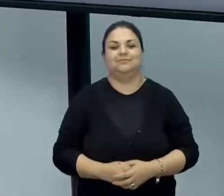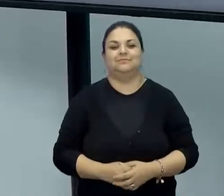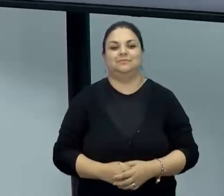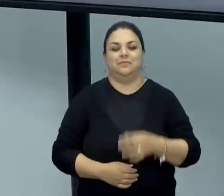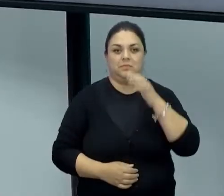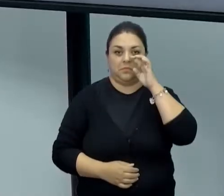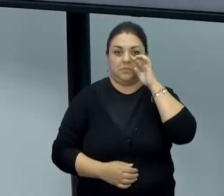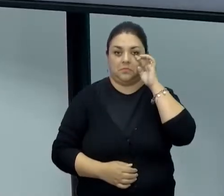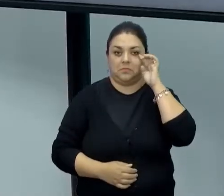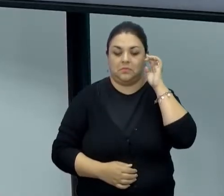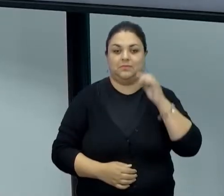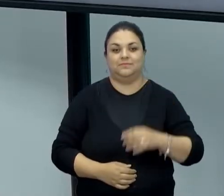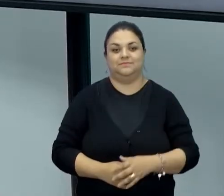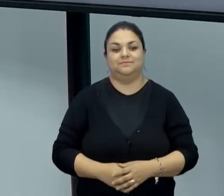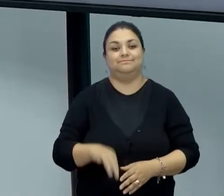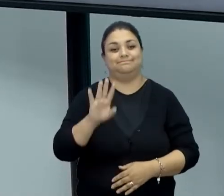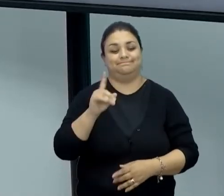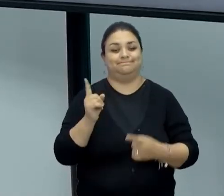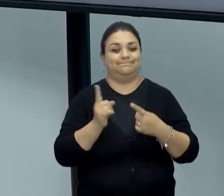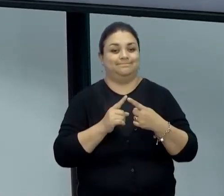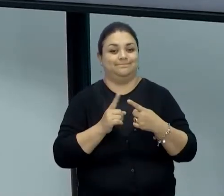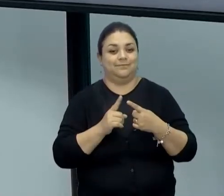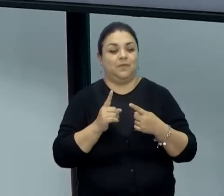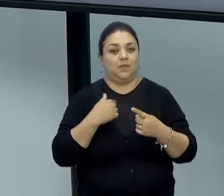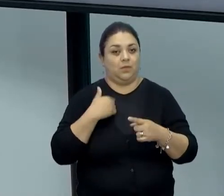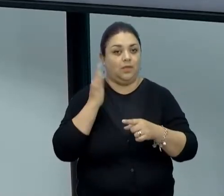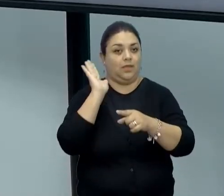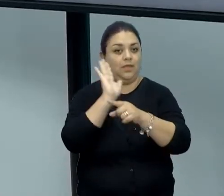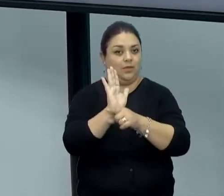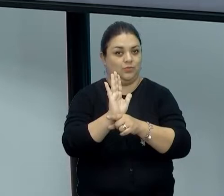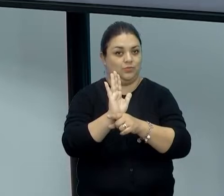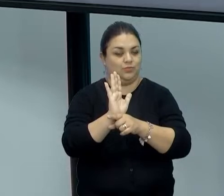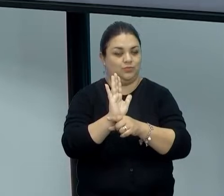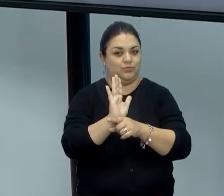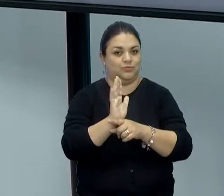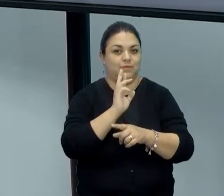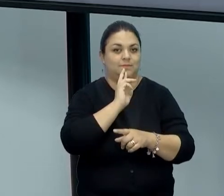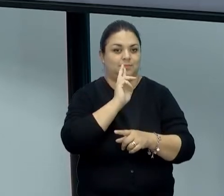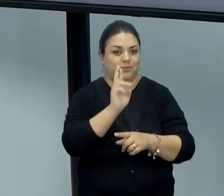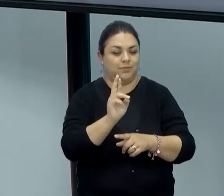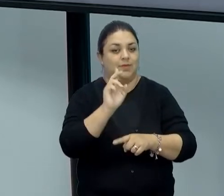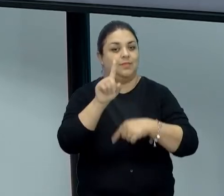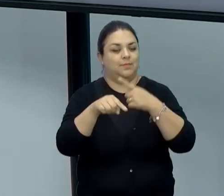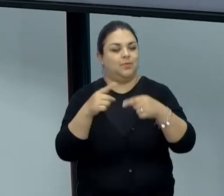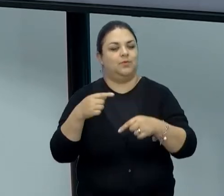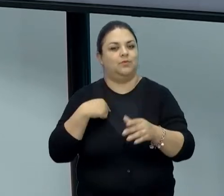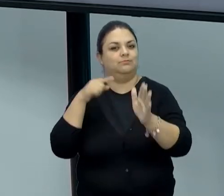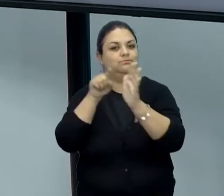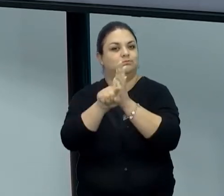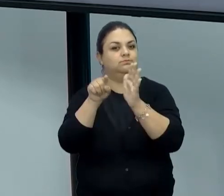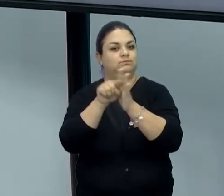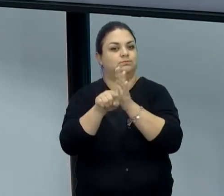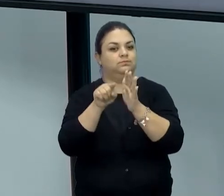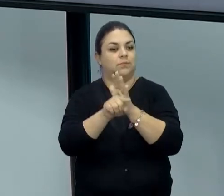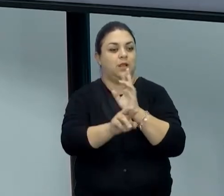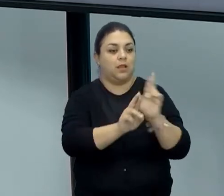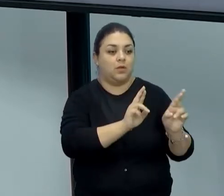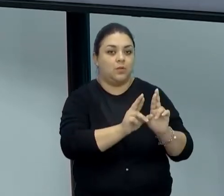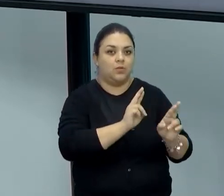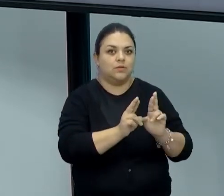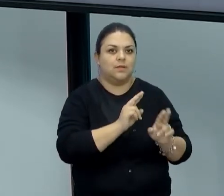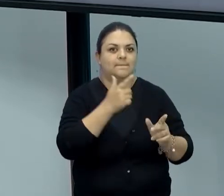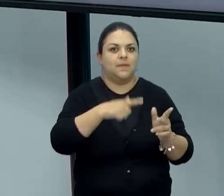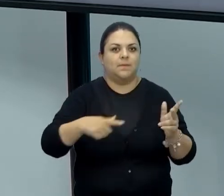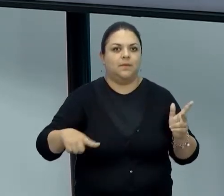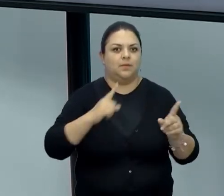primeiramente eu vou estar resolvendo para vocês, só que eu vou questionar vocês sobre os resultados encontrados,